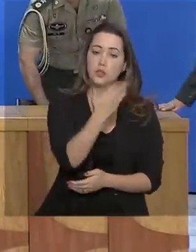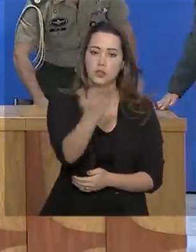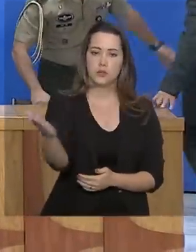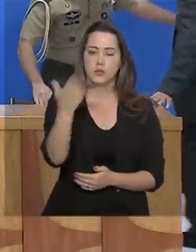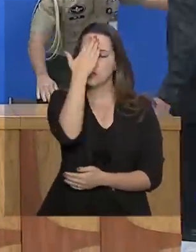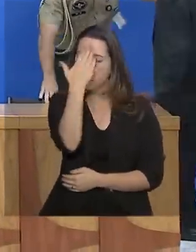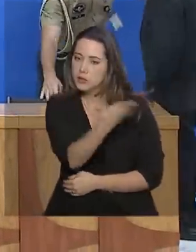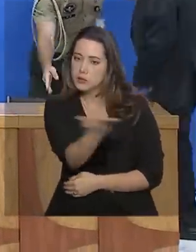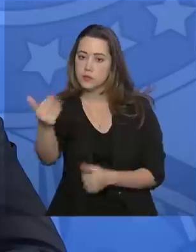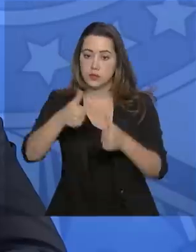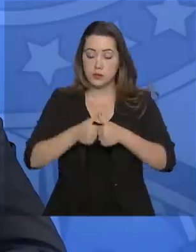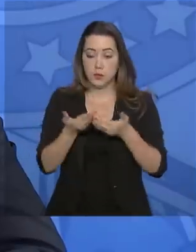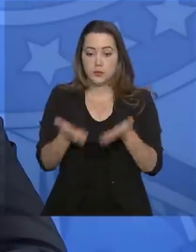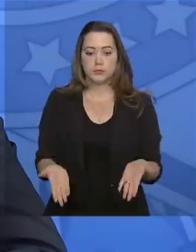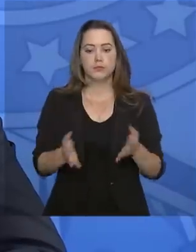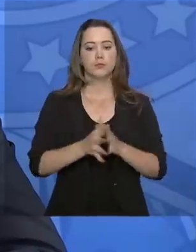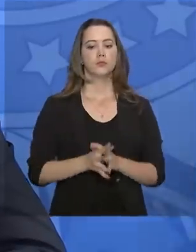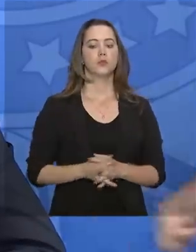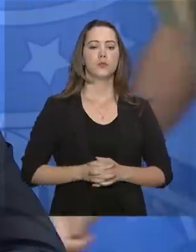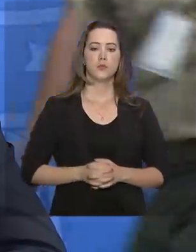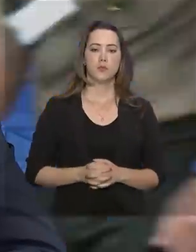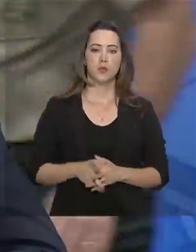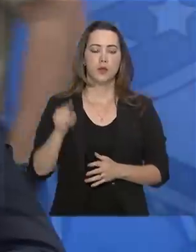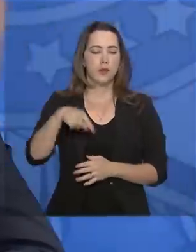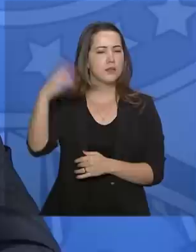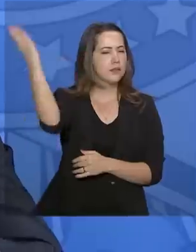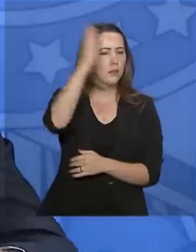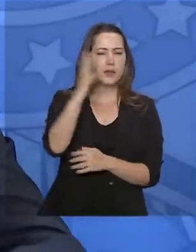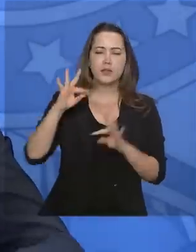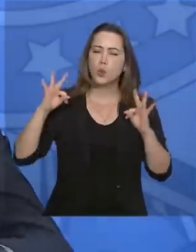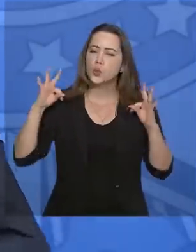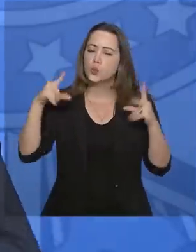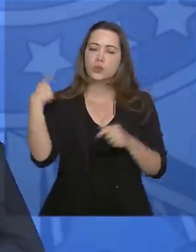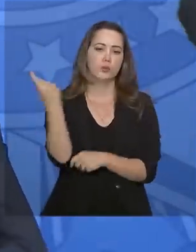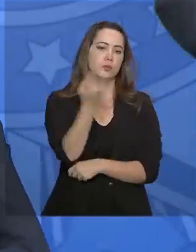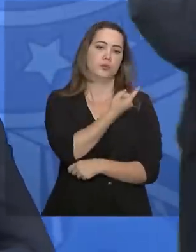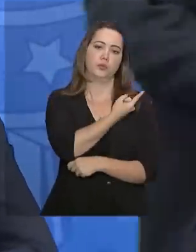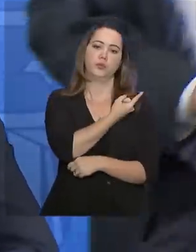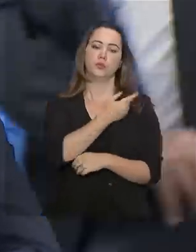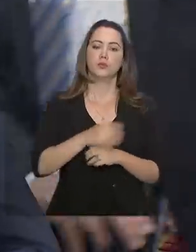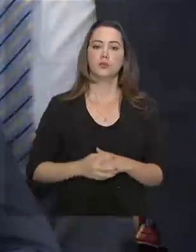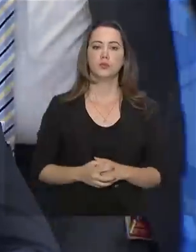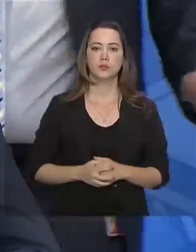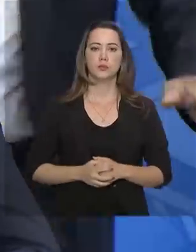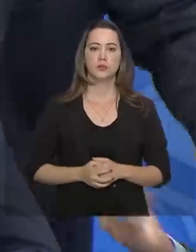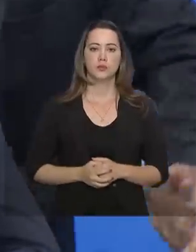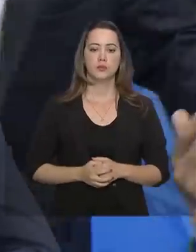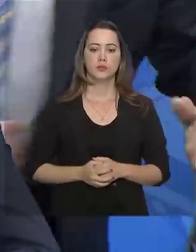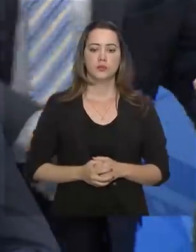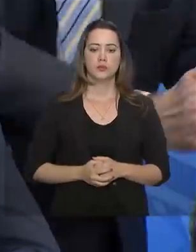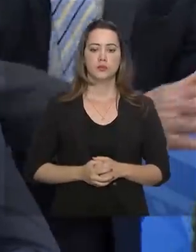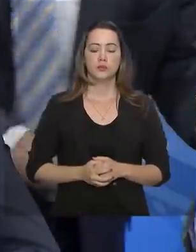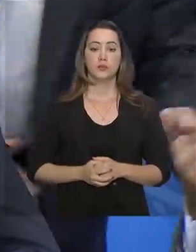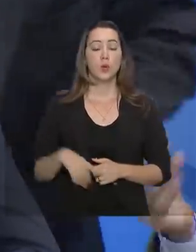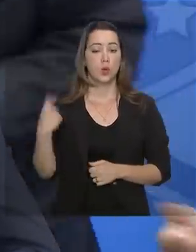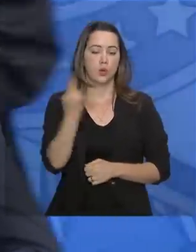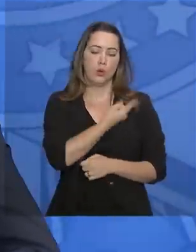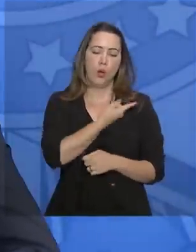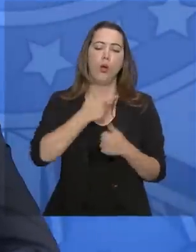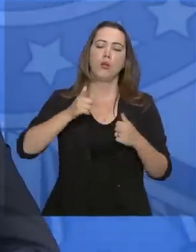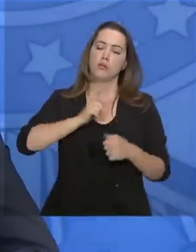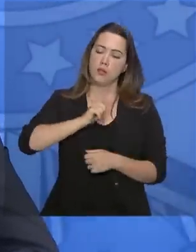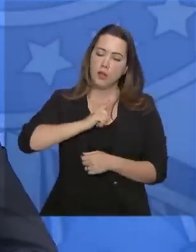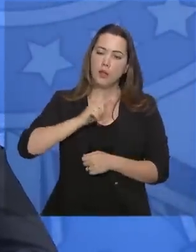e se brasil é de todos nós e nós temos uma